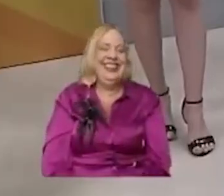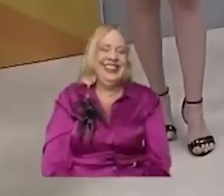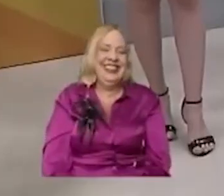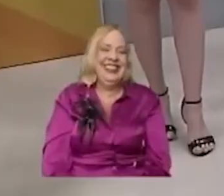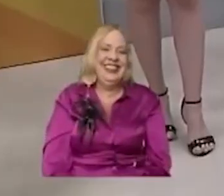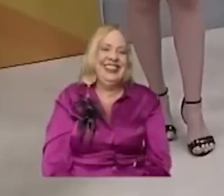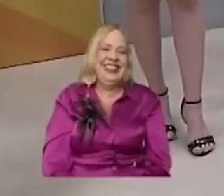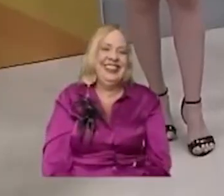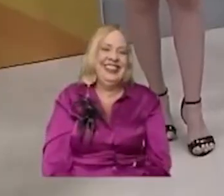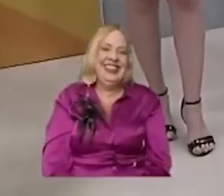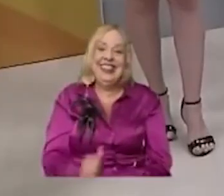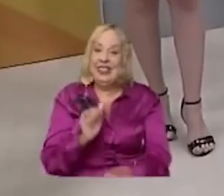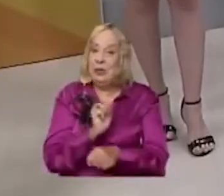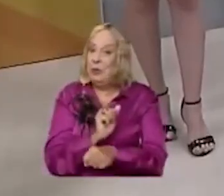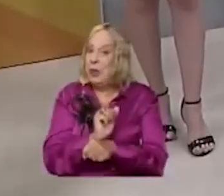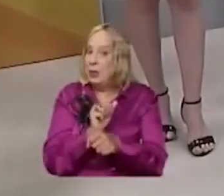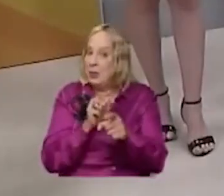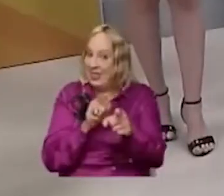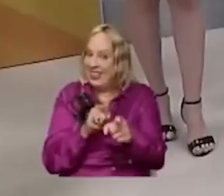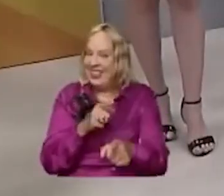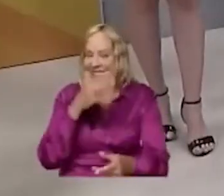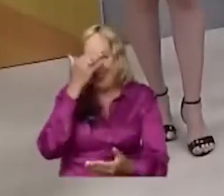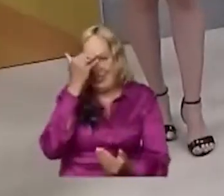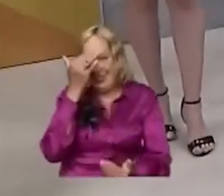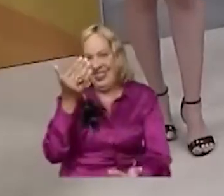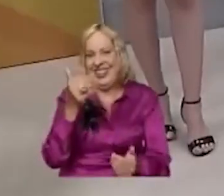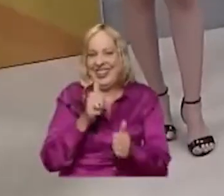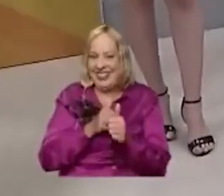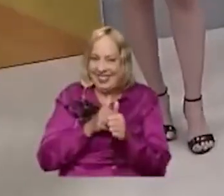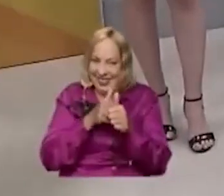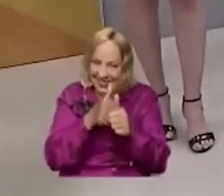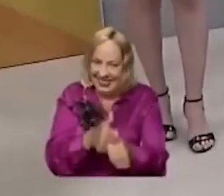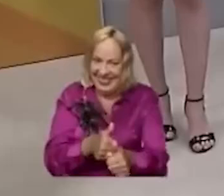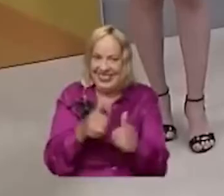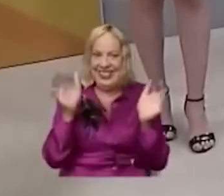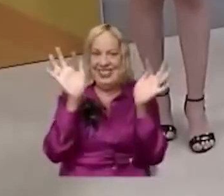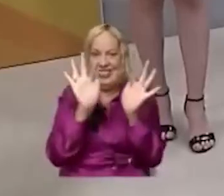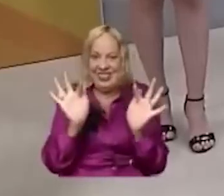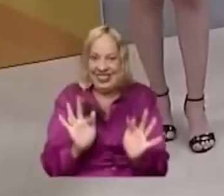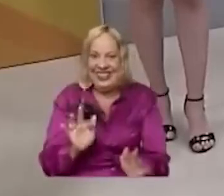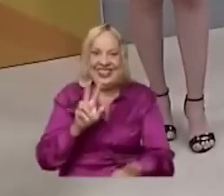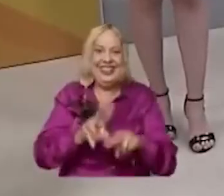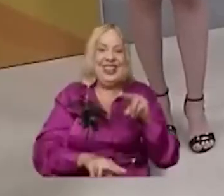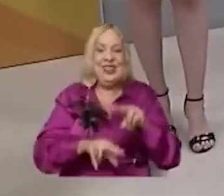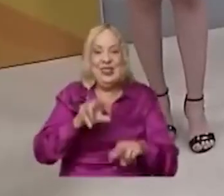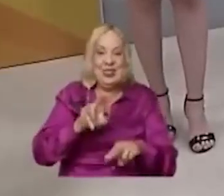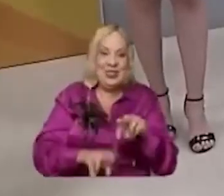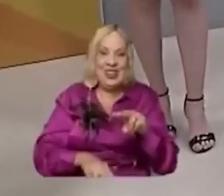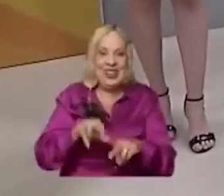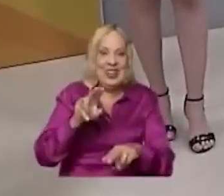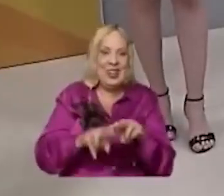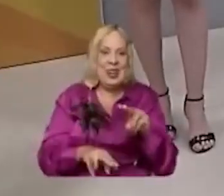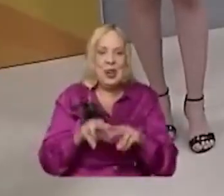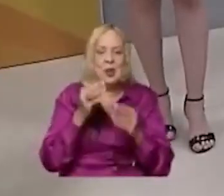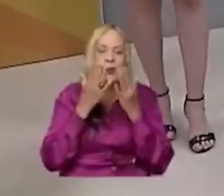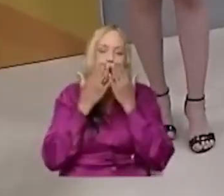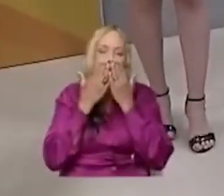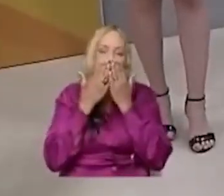assistentes, a Jaque e eu, te esperamos, viu? Obrigada pela companhia. Feliz São João, meu povo! Feliz São